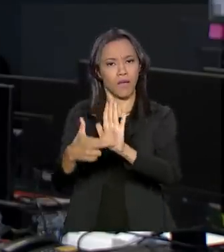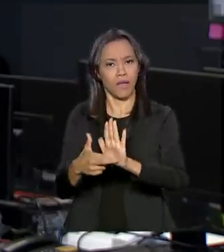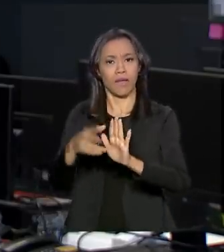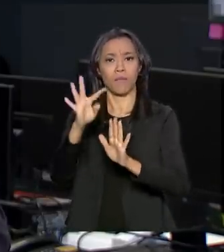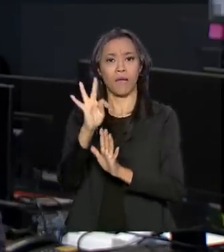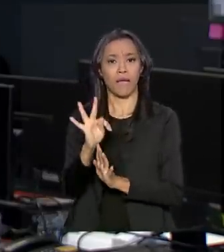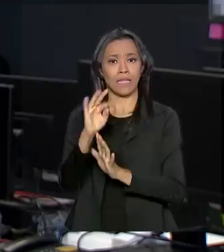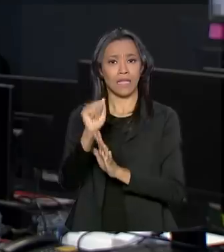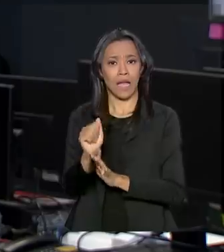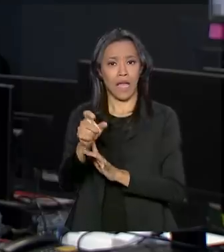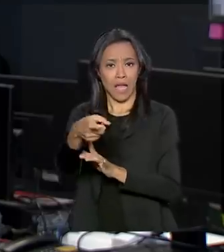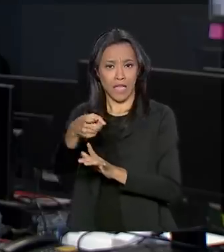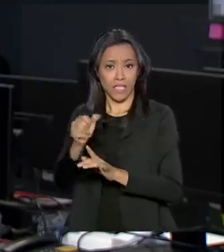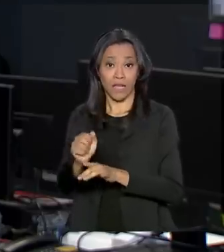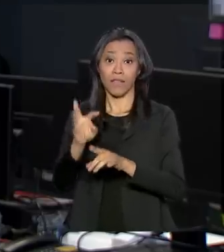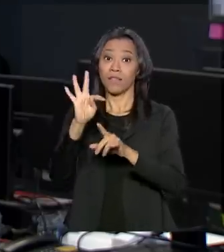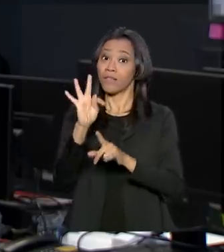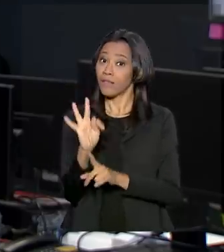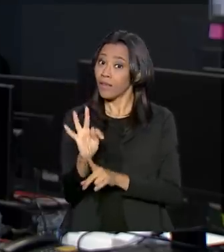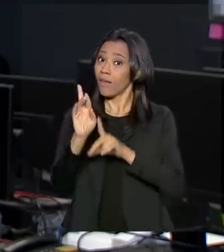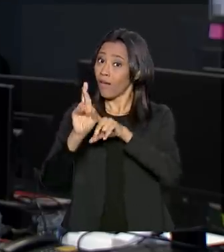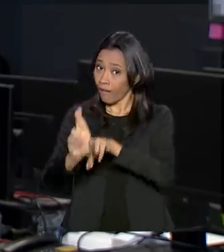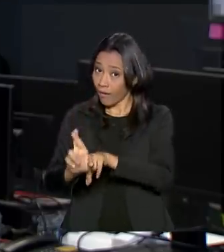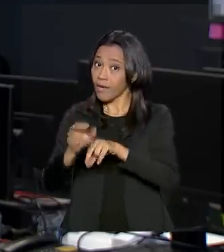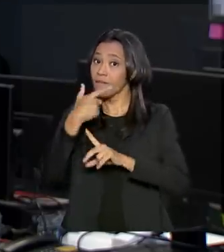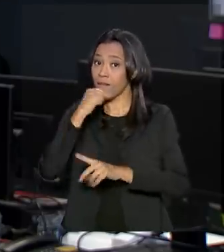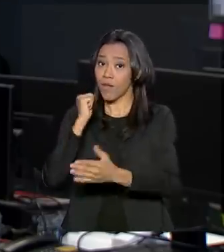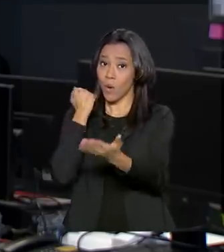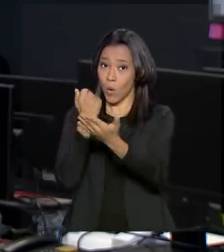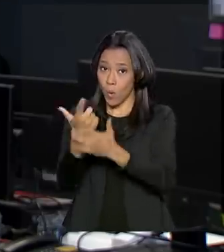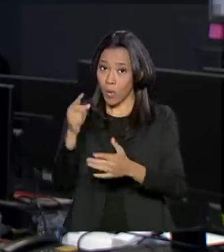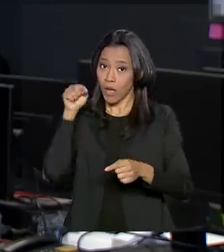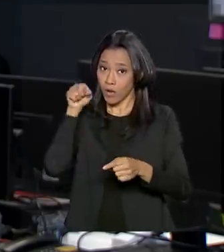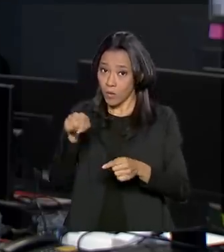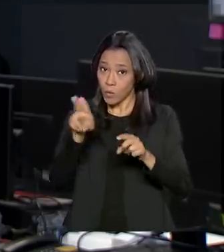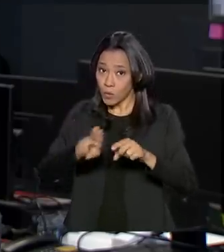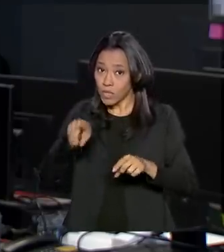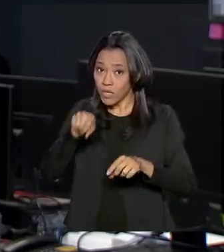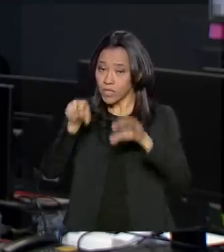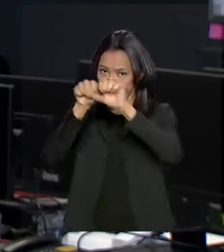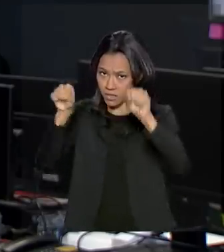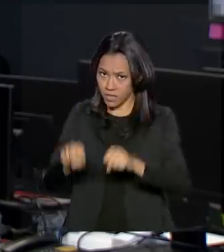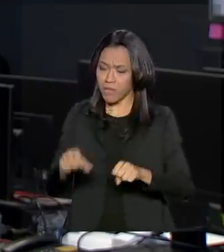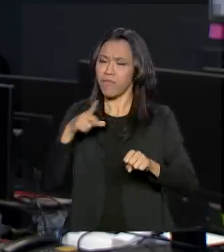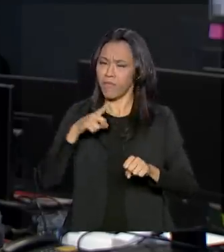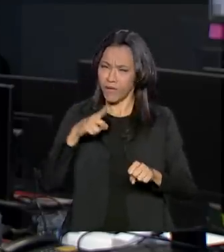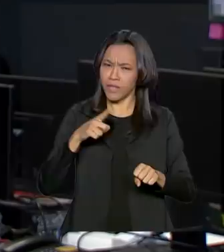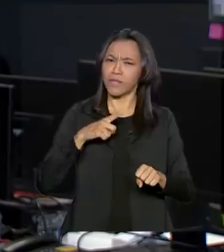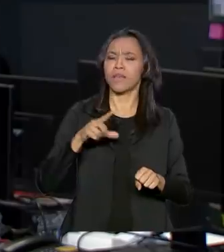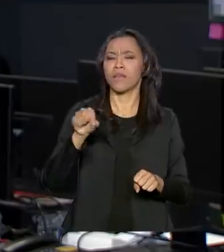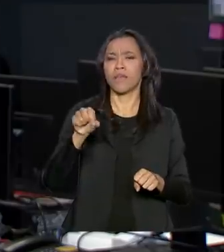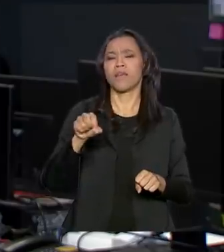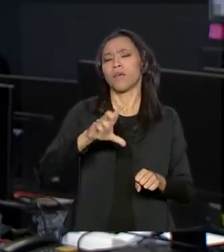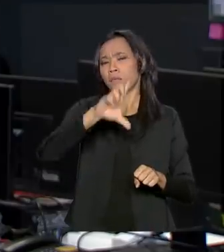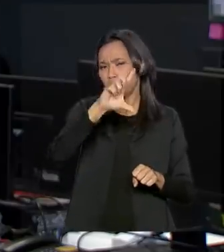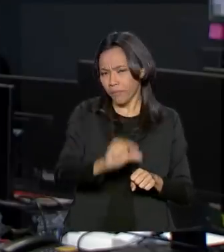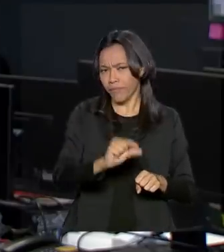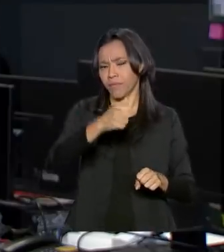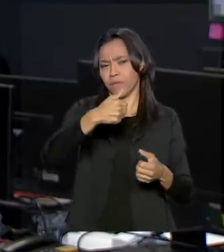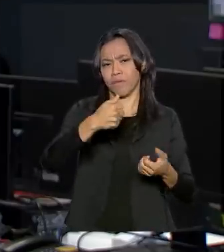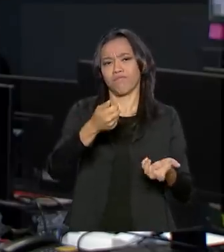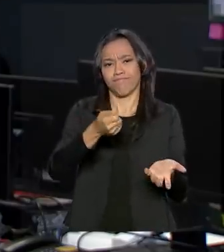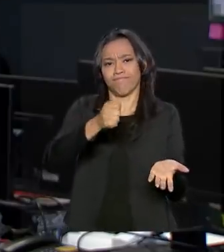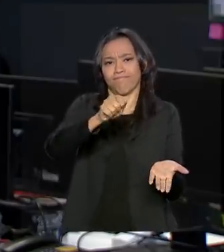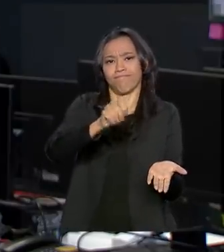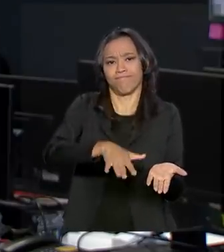a t.r. quem contratar empréstimos por esse sistema vai pagar taxas que variam de 7696 por cento mais a t.r. a